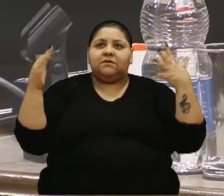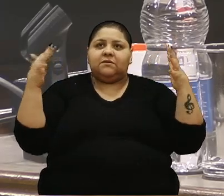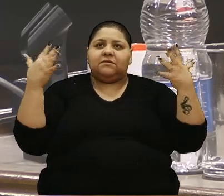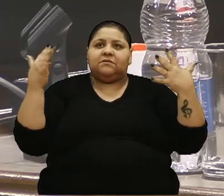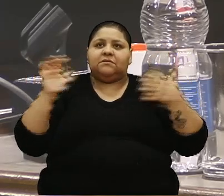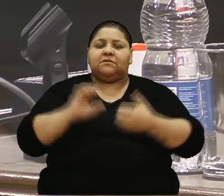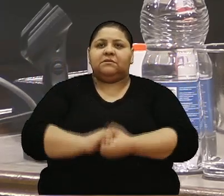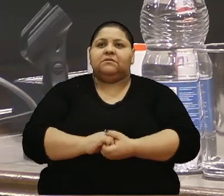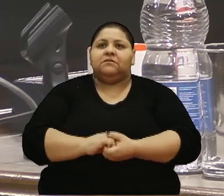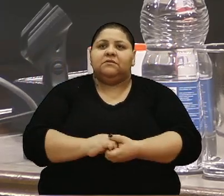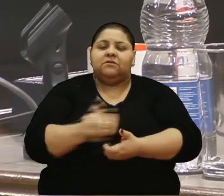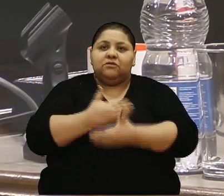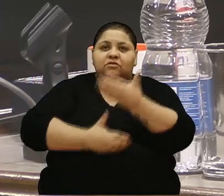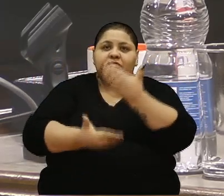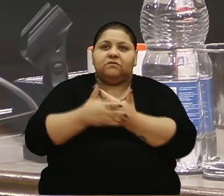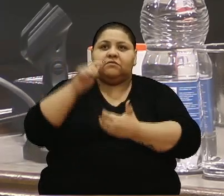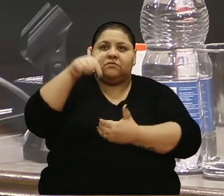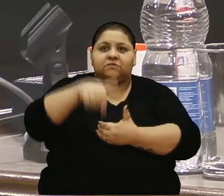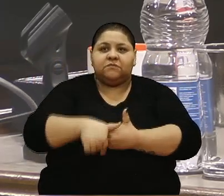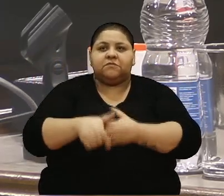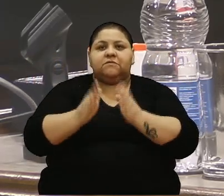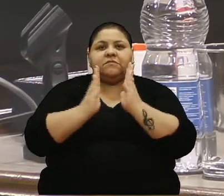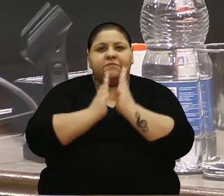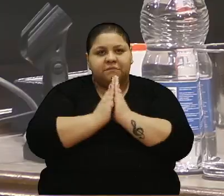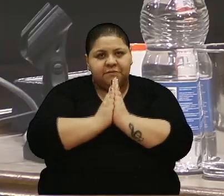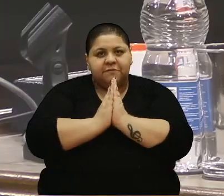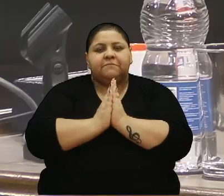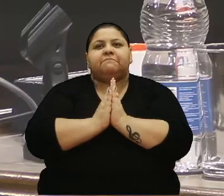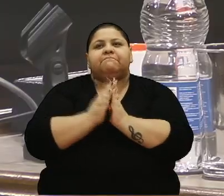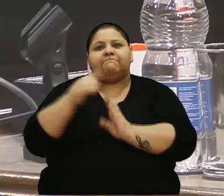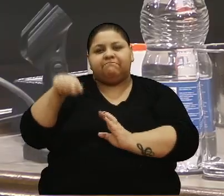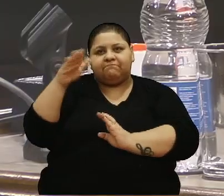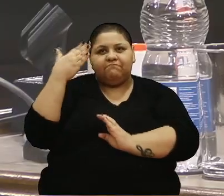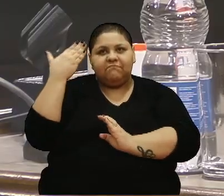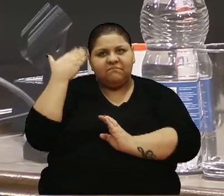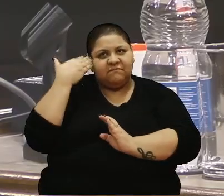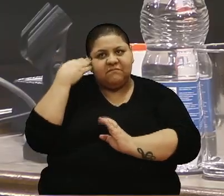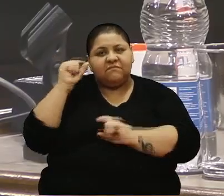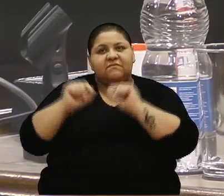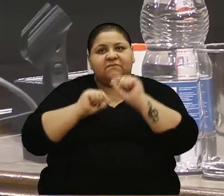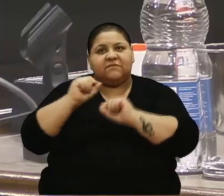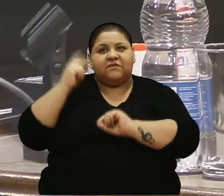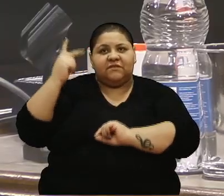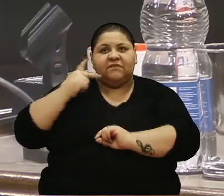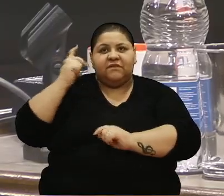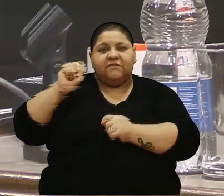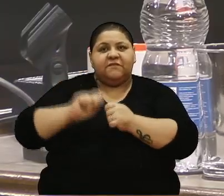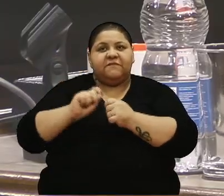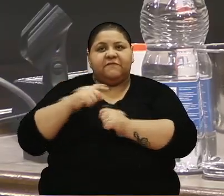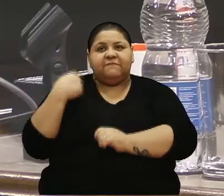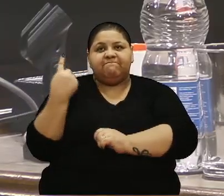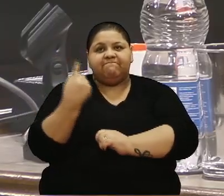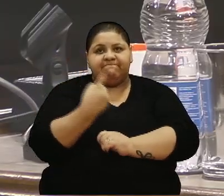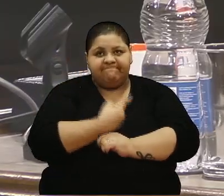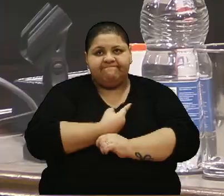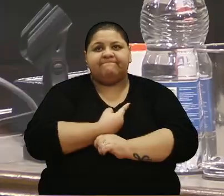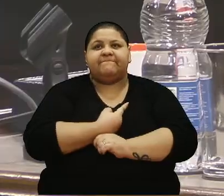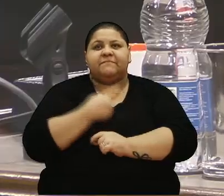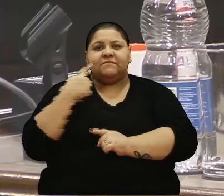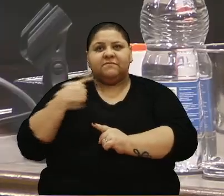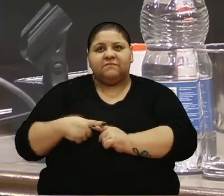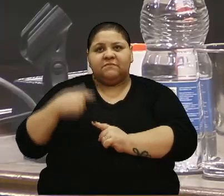tá? Vamos estar todos aqui rezando e a gente sabe realmente o que a política faz com a gente, né? Porque eu